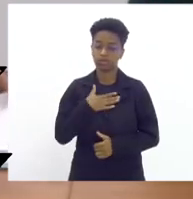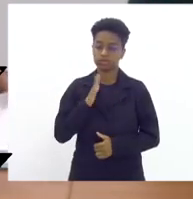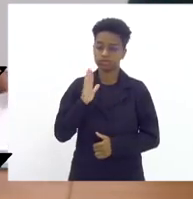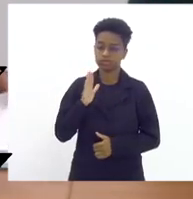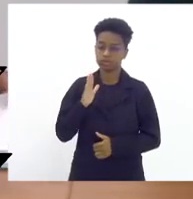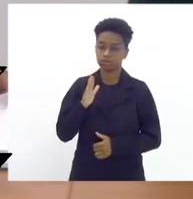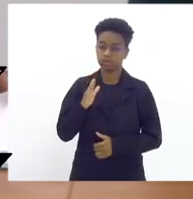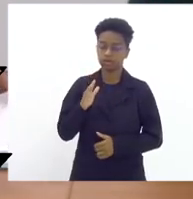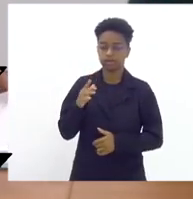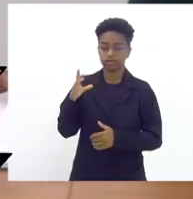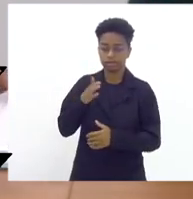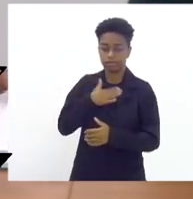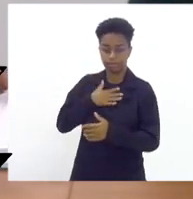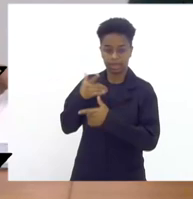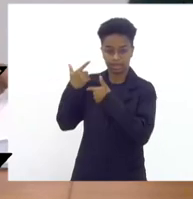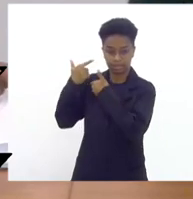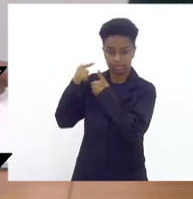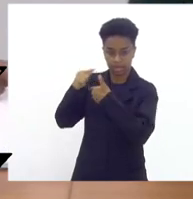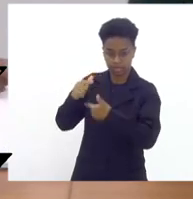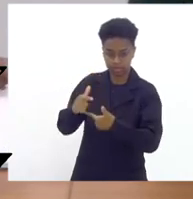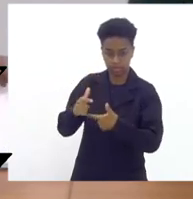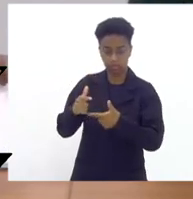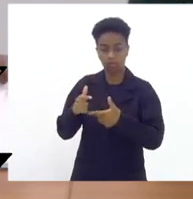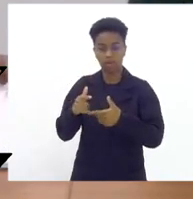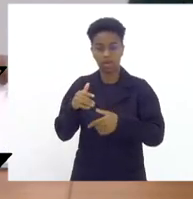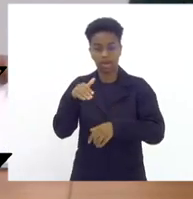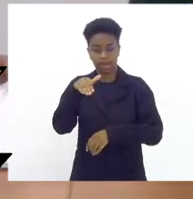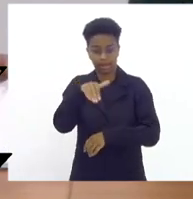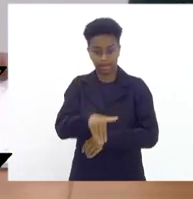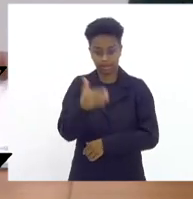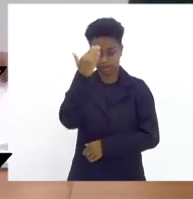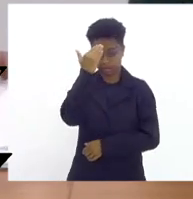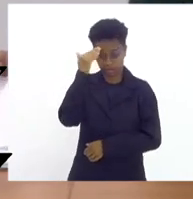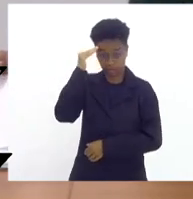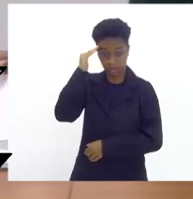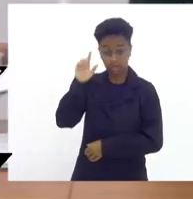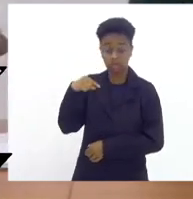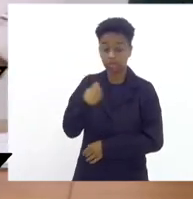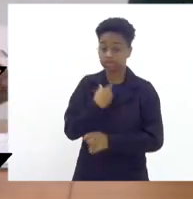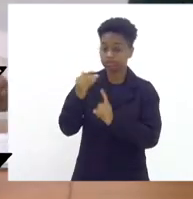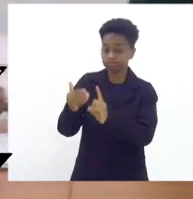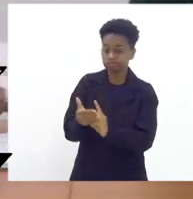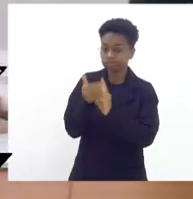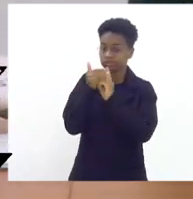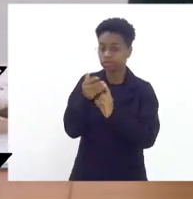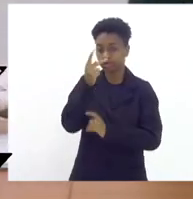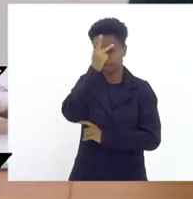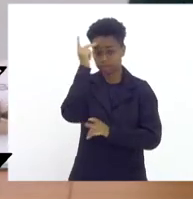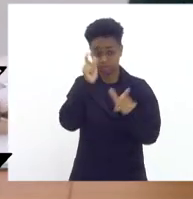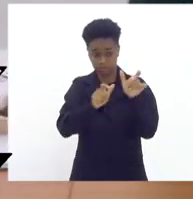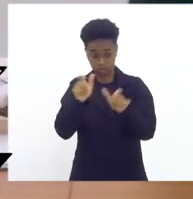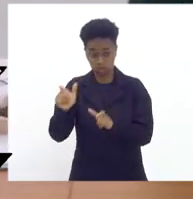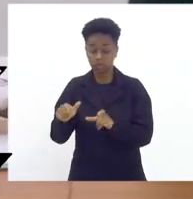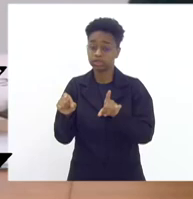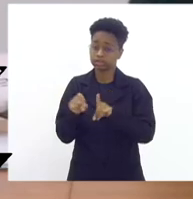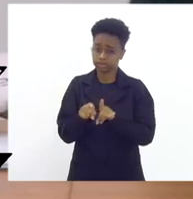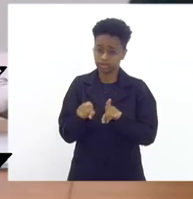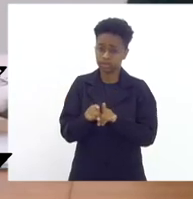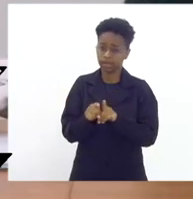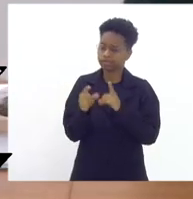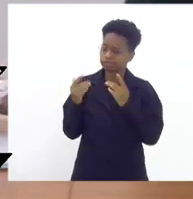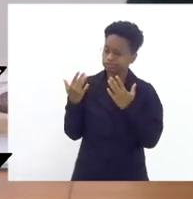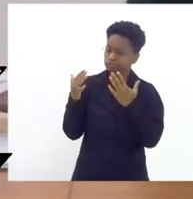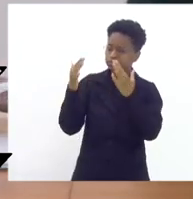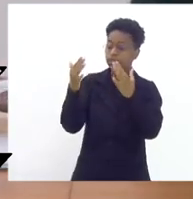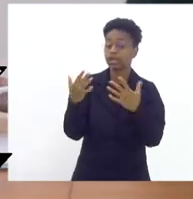do Candomblé a a gente recebe as pessoas com acolhimento com inclusive prosperidade